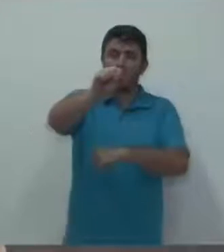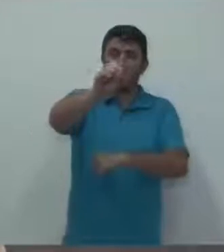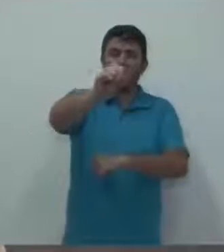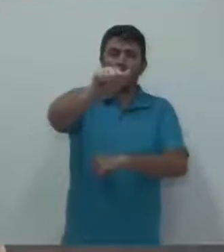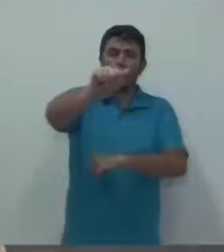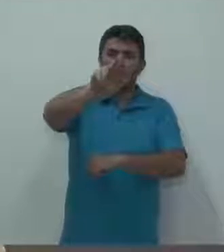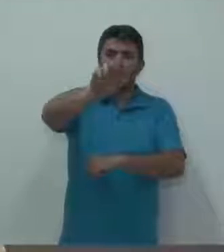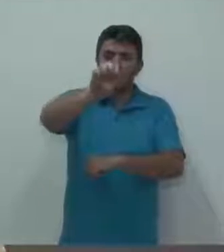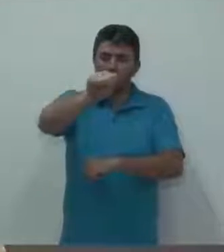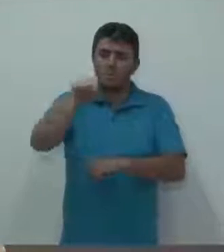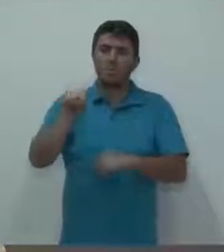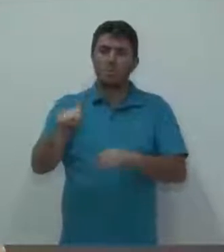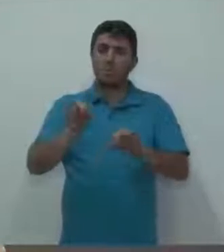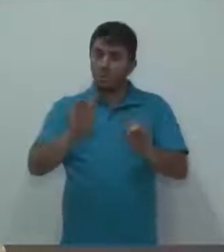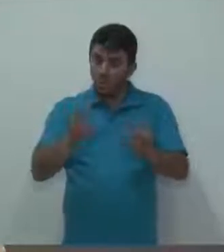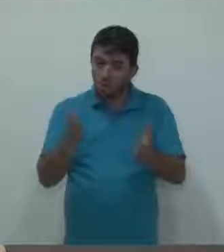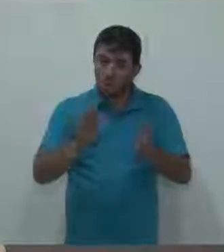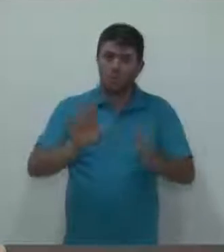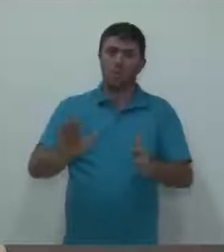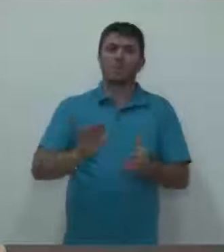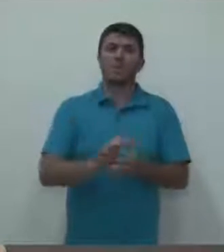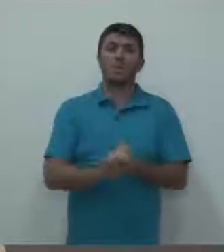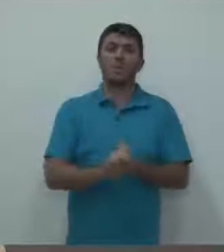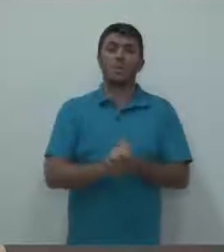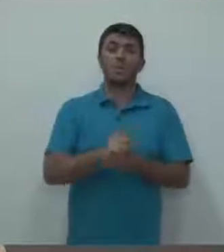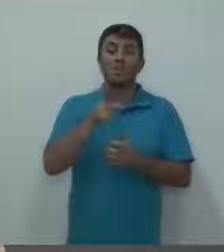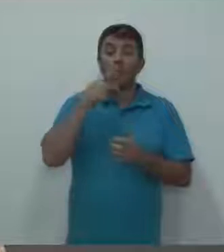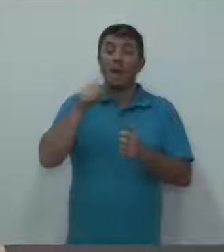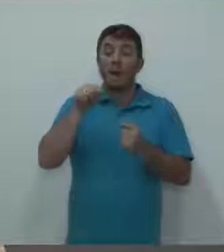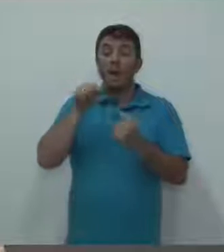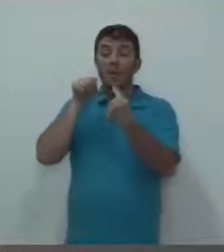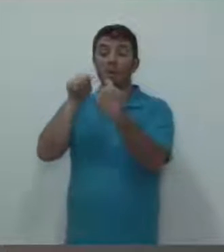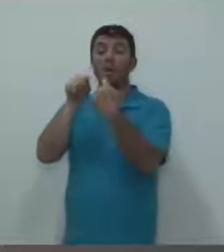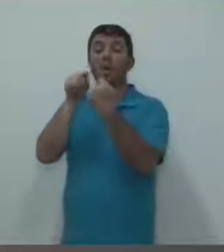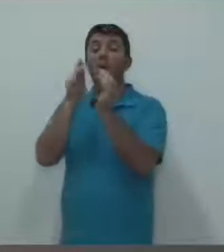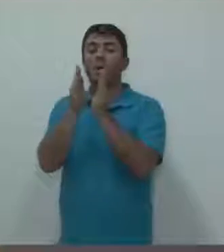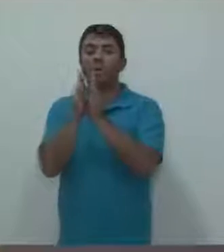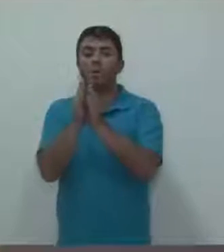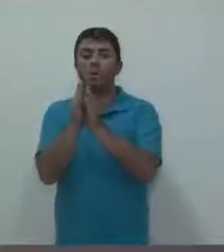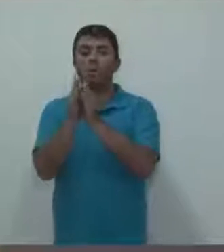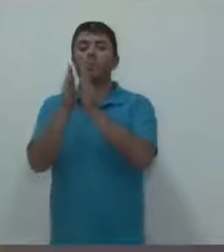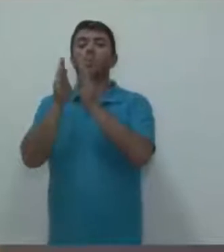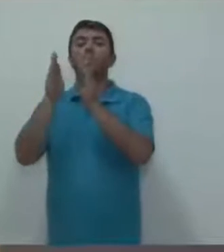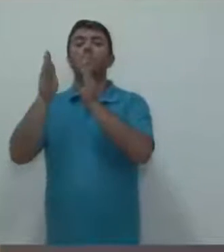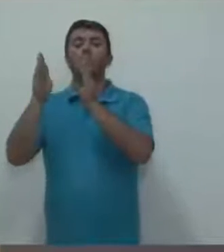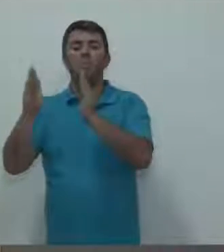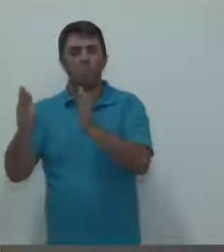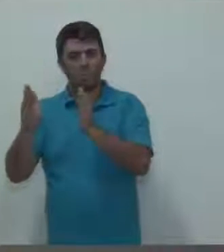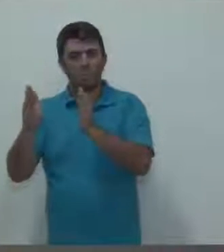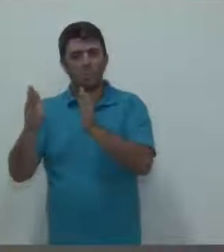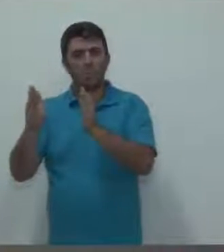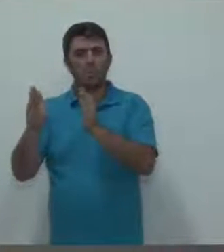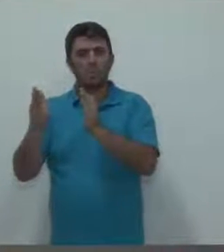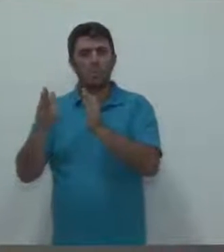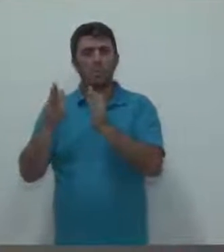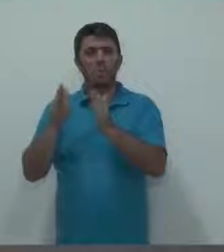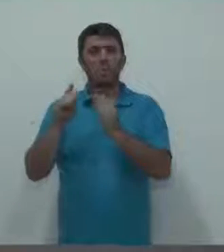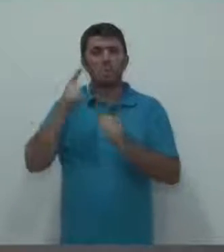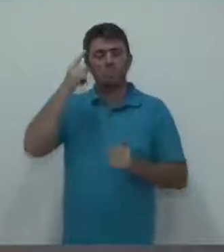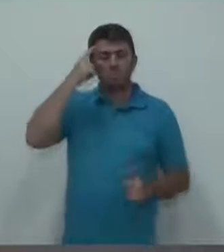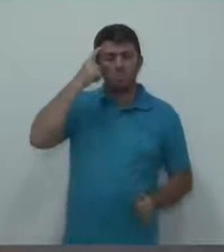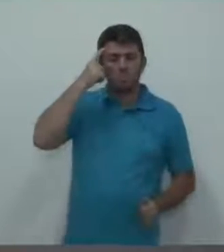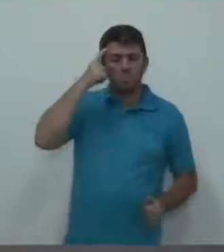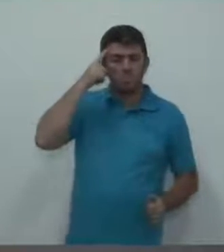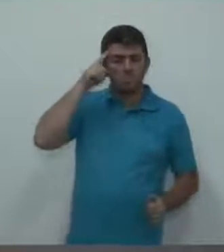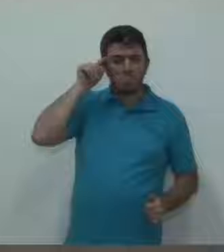forma, quando fala alargamento, Fazenda Cachoeira, desculpa, quando fala em alargamento, visa justamente